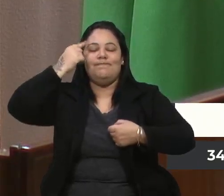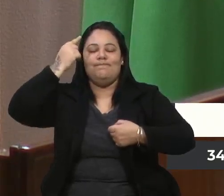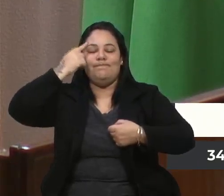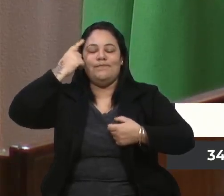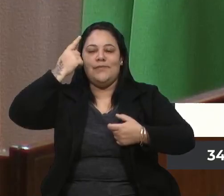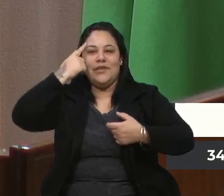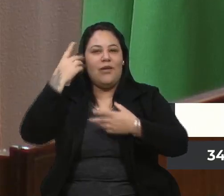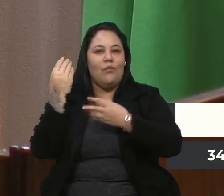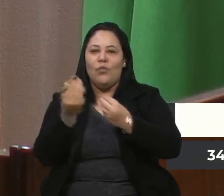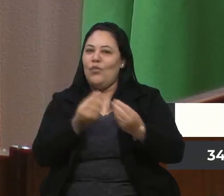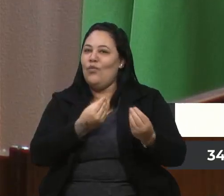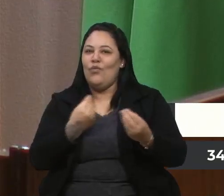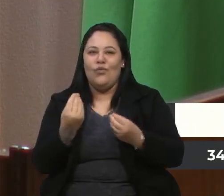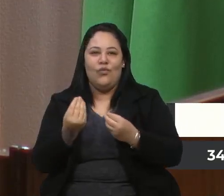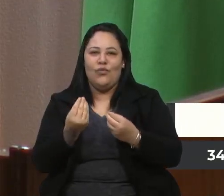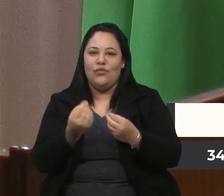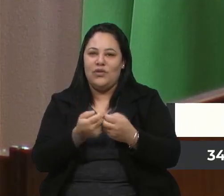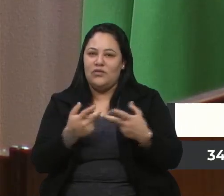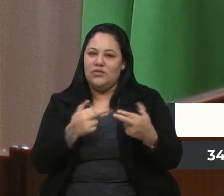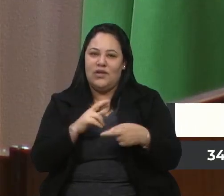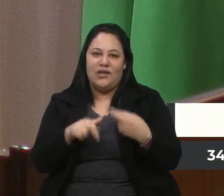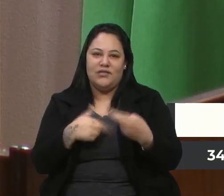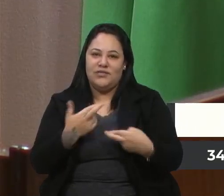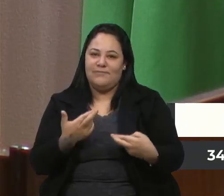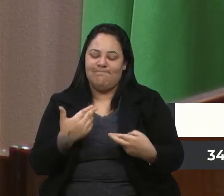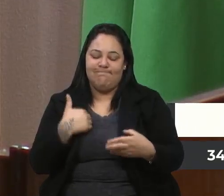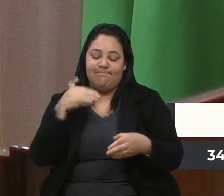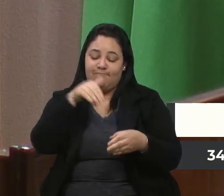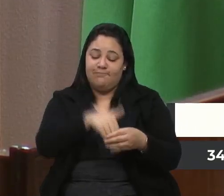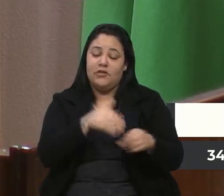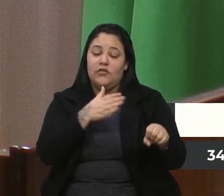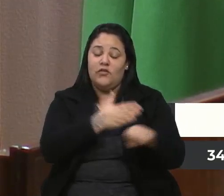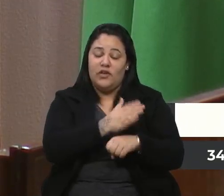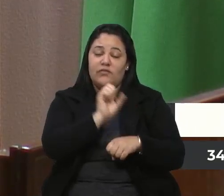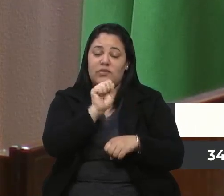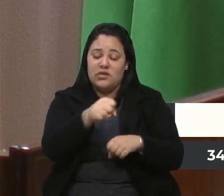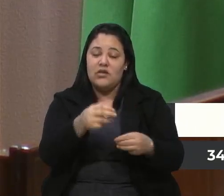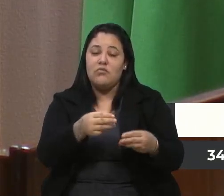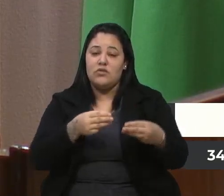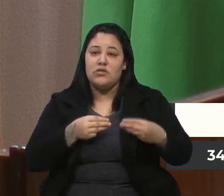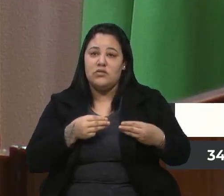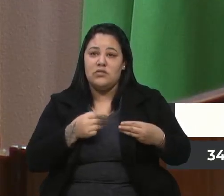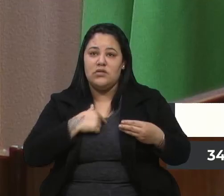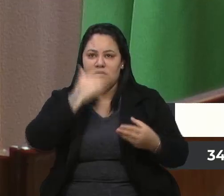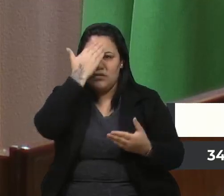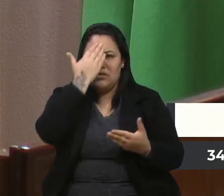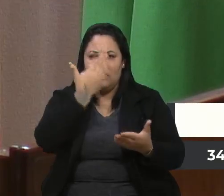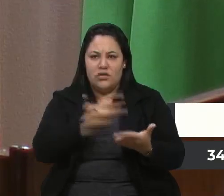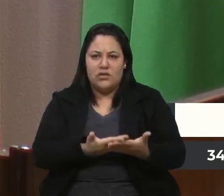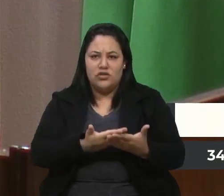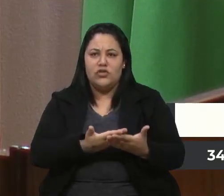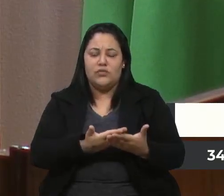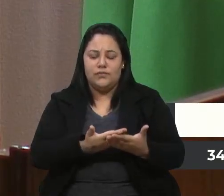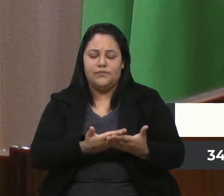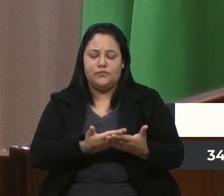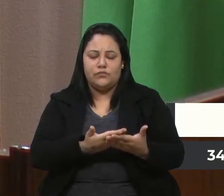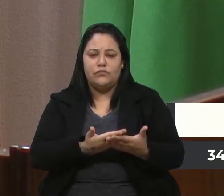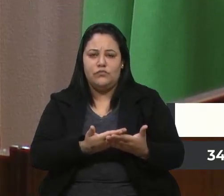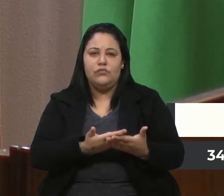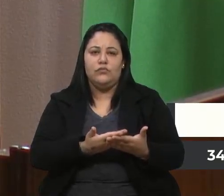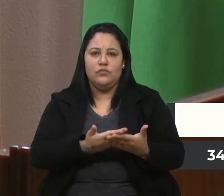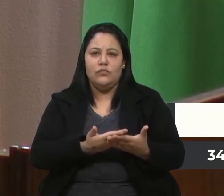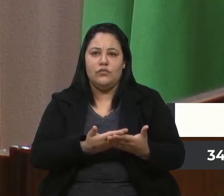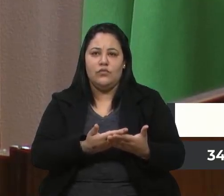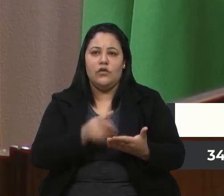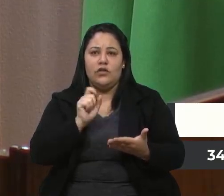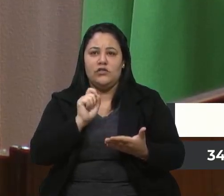aborto. O que a gente está fazendo agora, e o meu voto é favorável a essa moção, eu acredito que seja um reforço daquilo que a gente acredita,